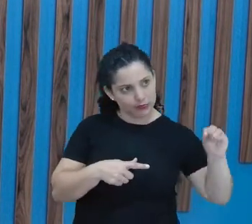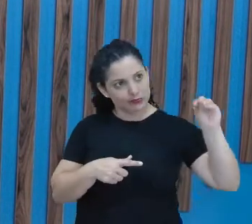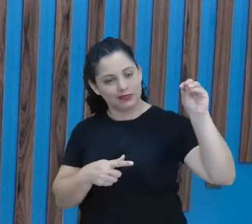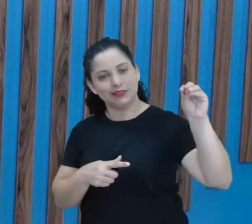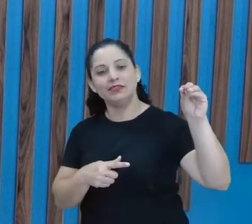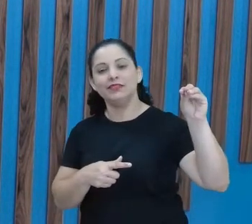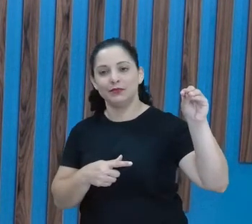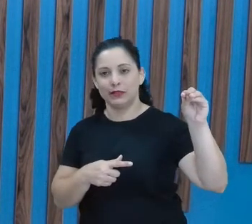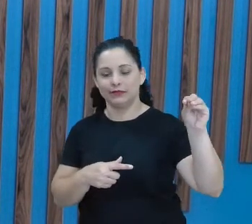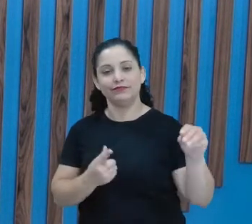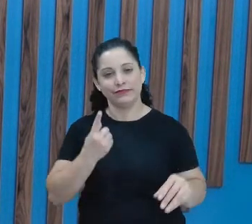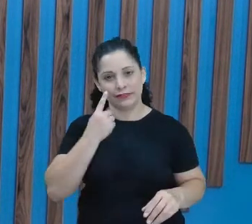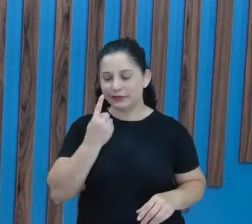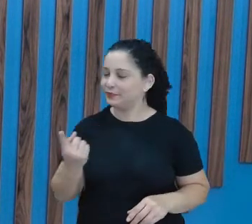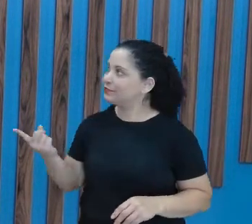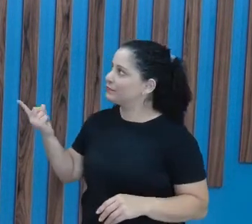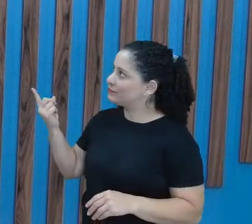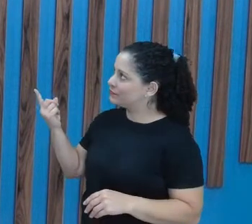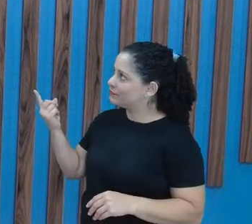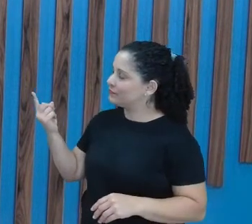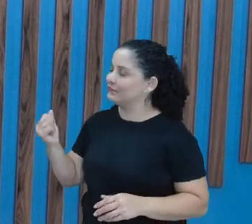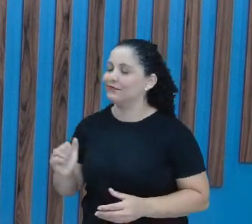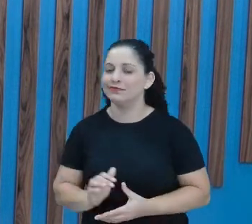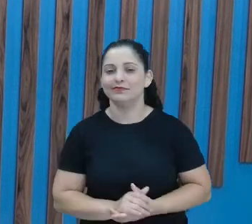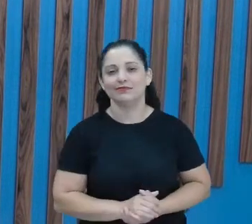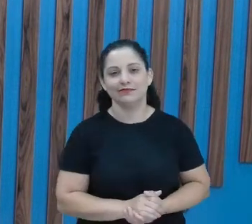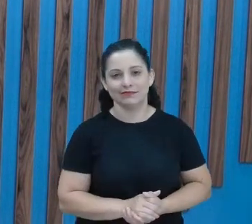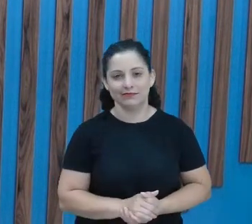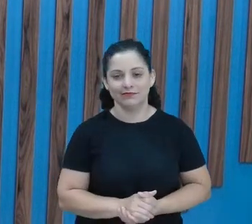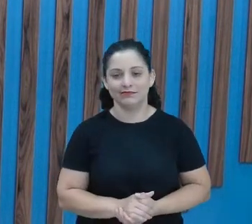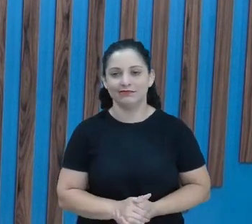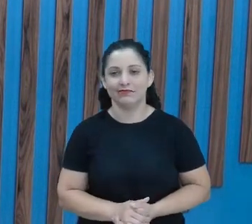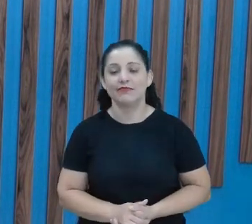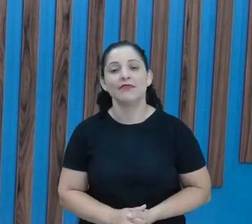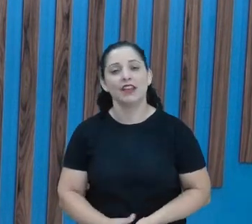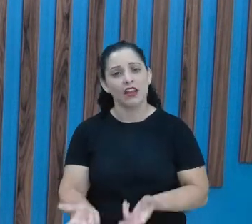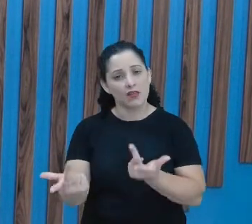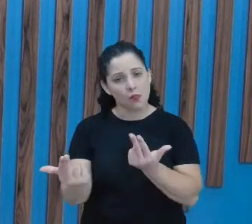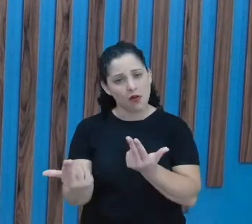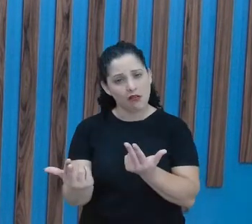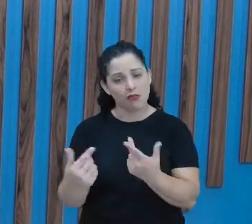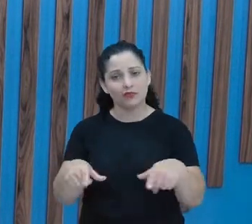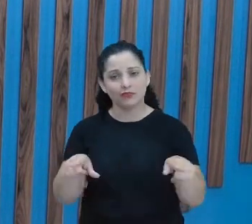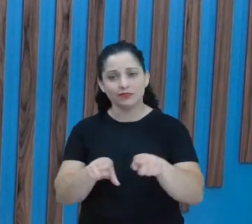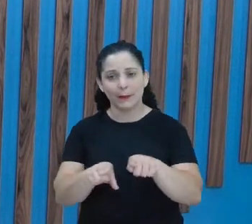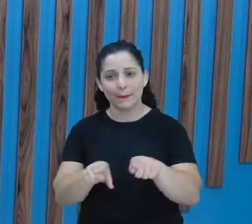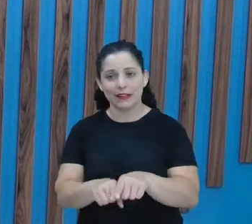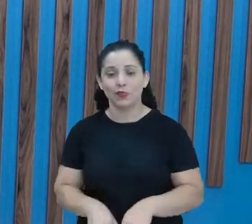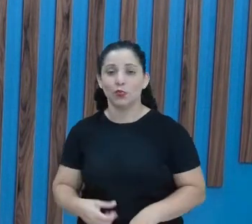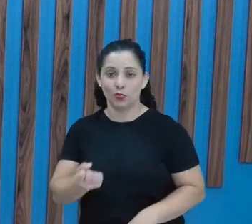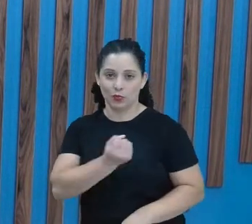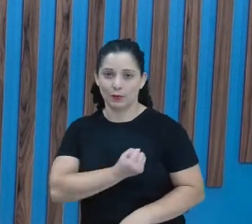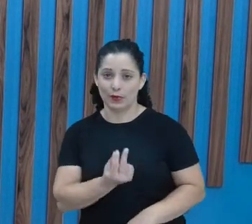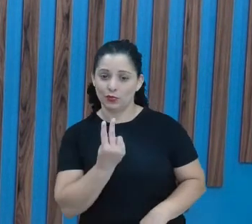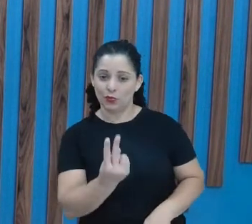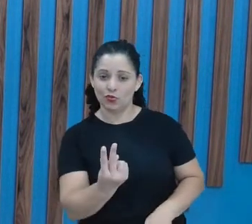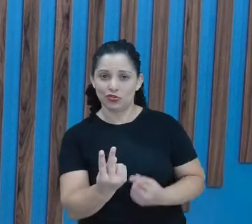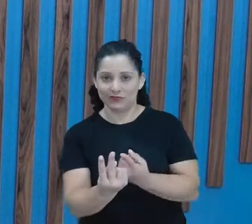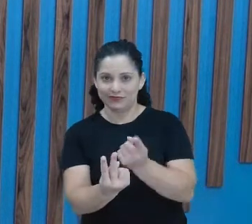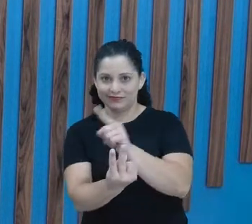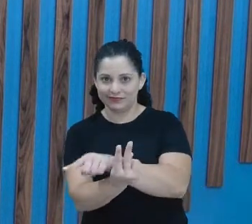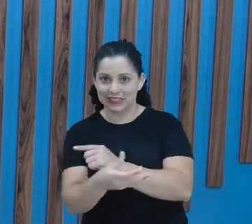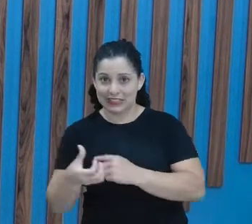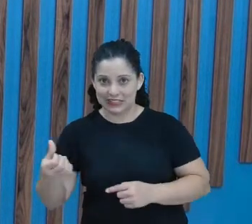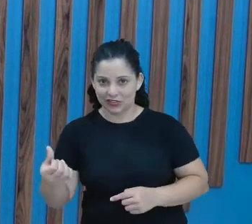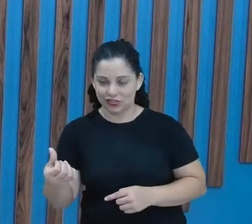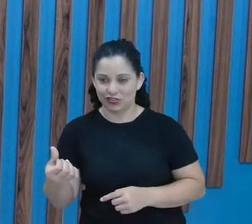2. E 2 vezes 1, 2. Do mesmo jeito, eu faço com esse aqui, Esse aqui vai ter que virar o 6 aqui, ó.